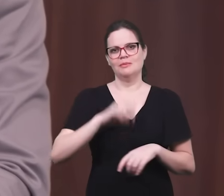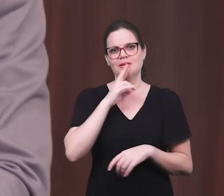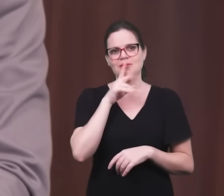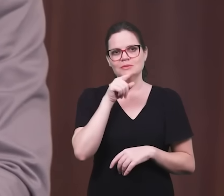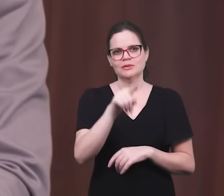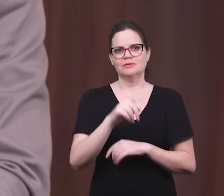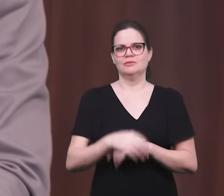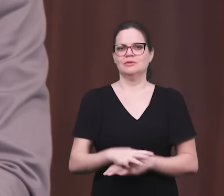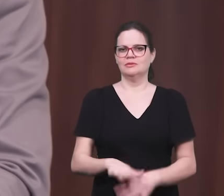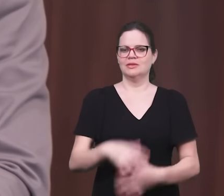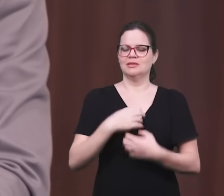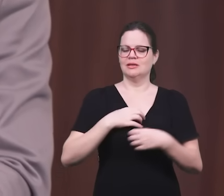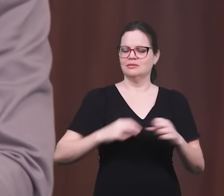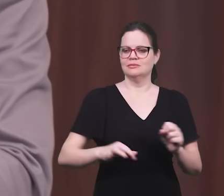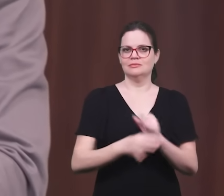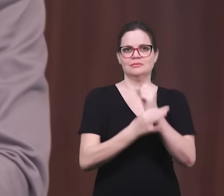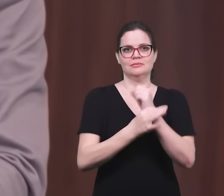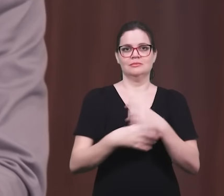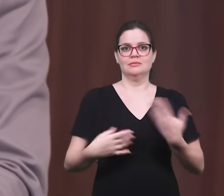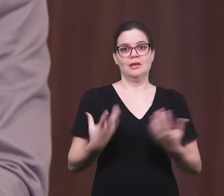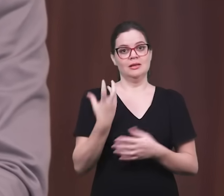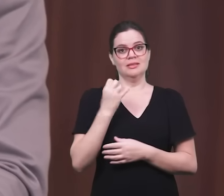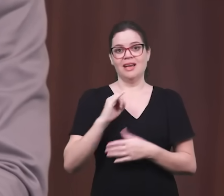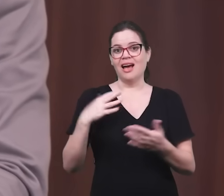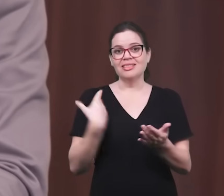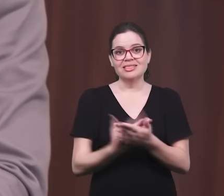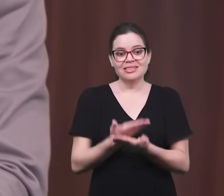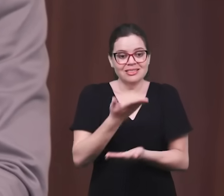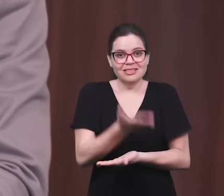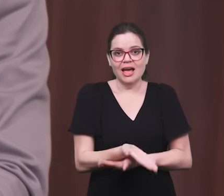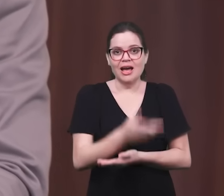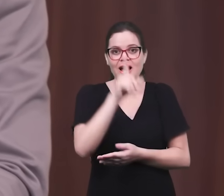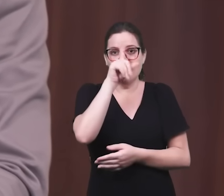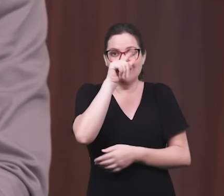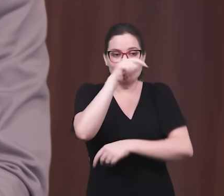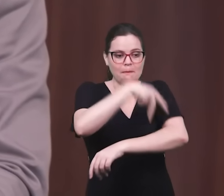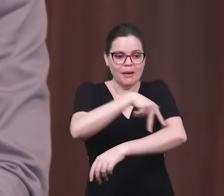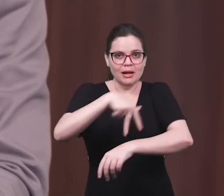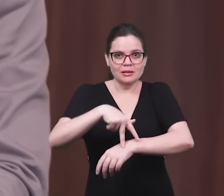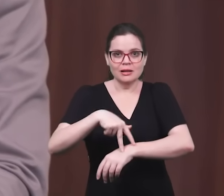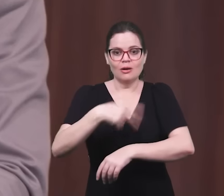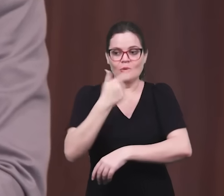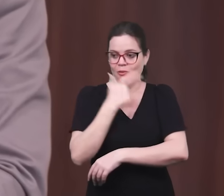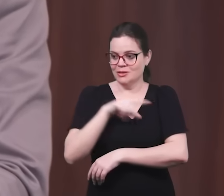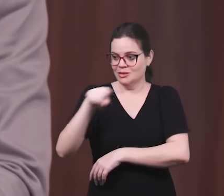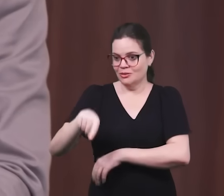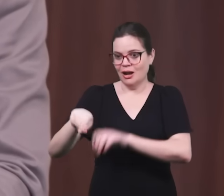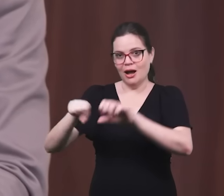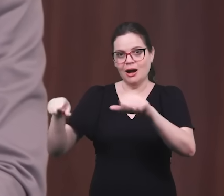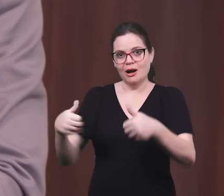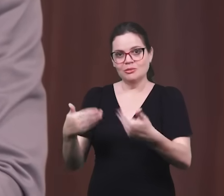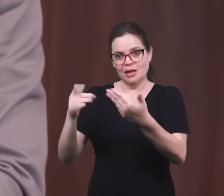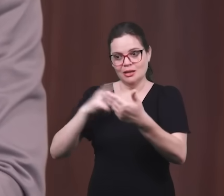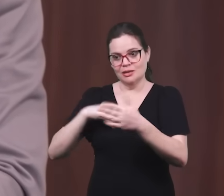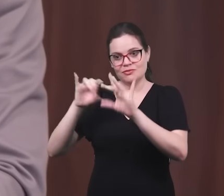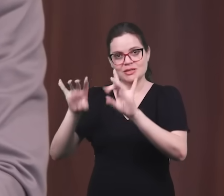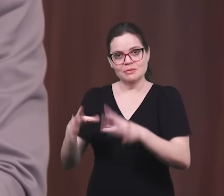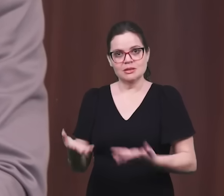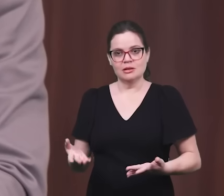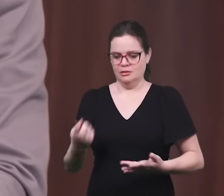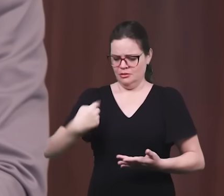há abrigo. Então, se até o pardal conseguiu, nós vamos conseguir, nós também que somos um pardal, não temos nada de